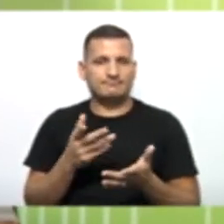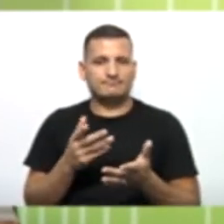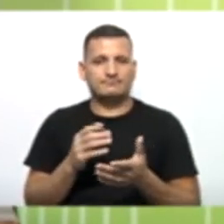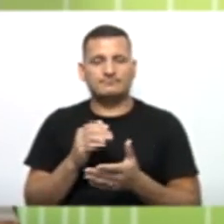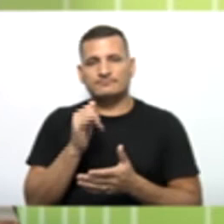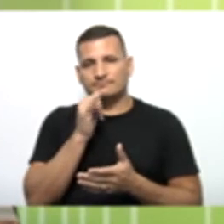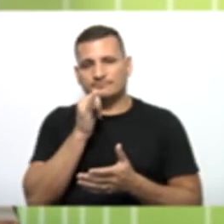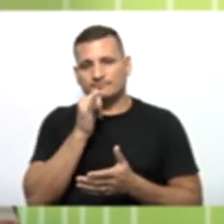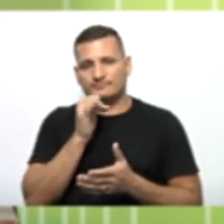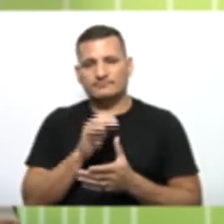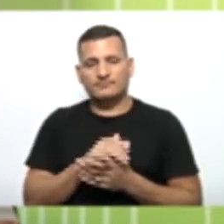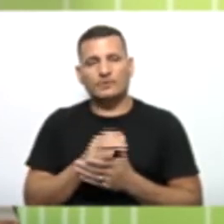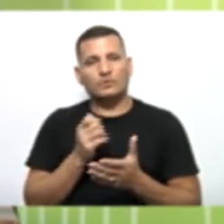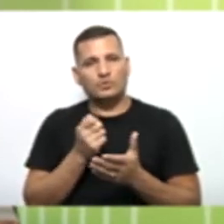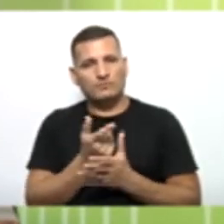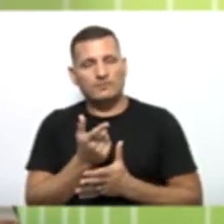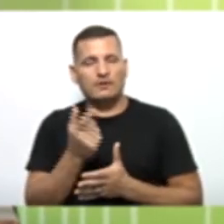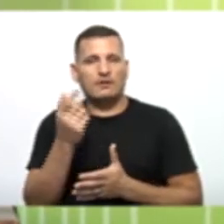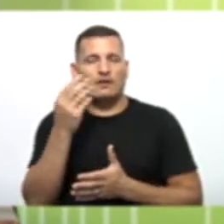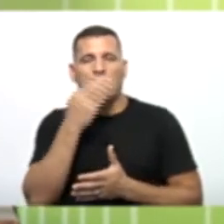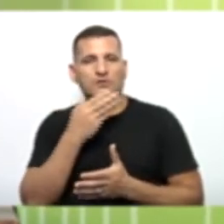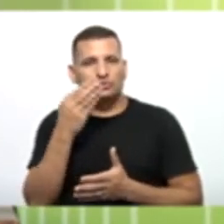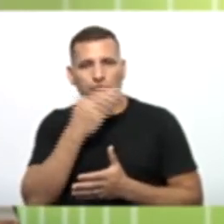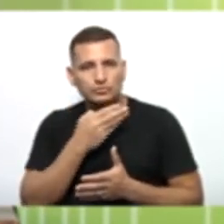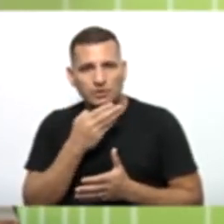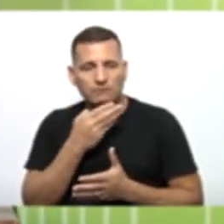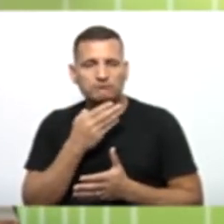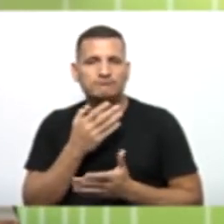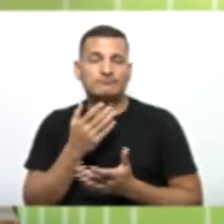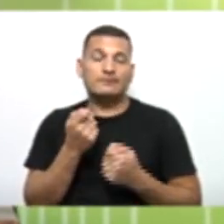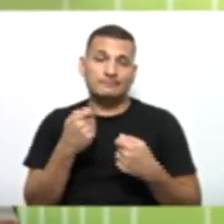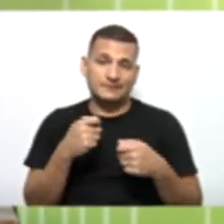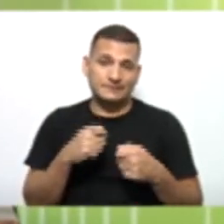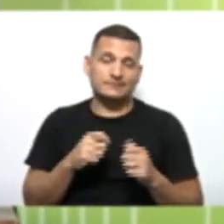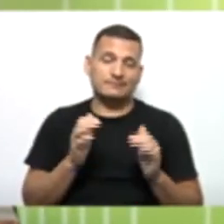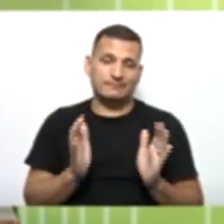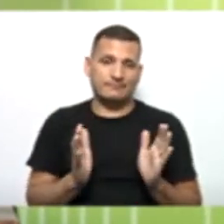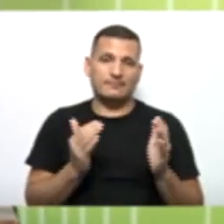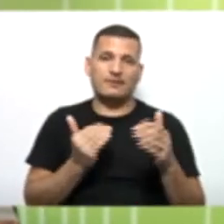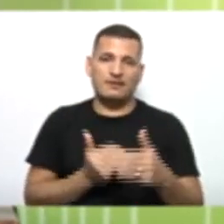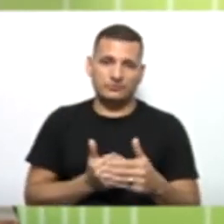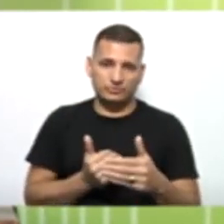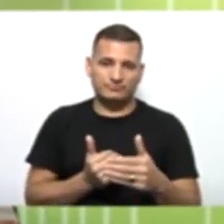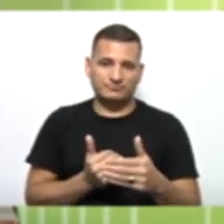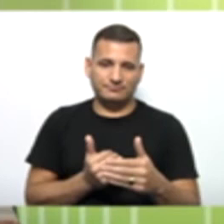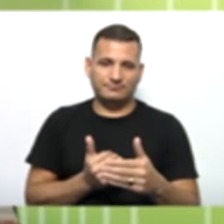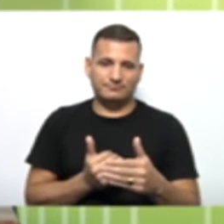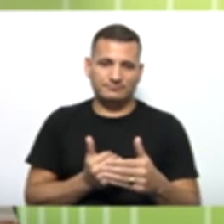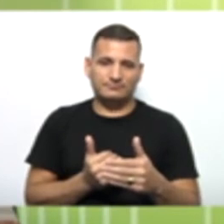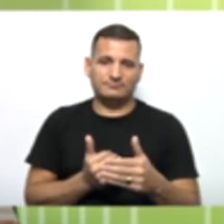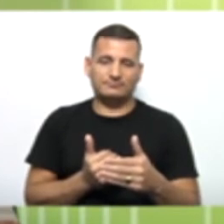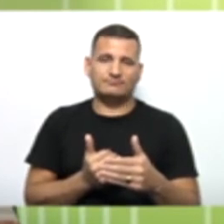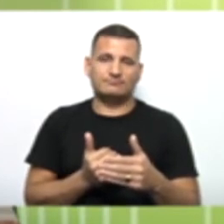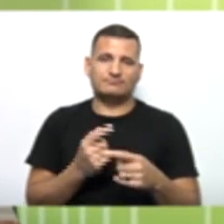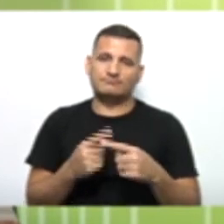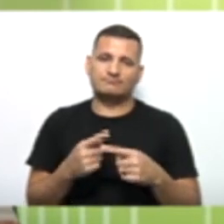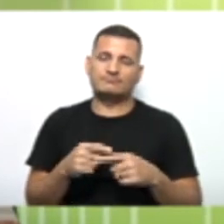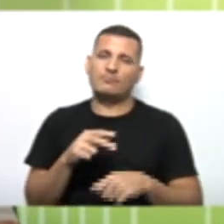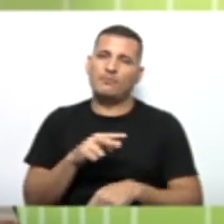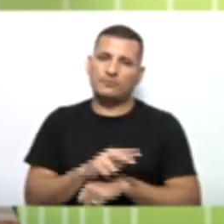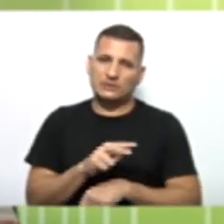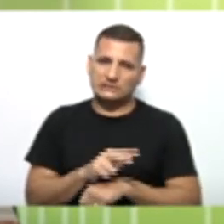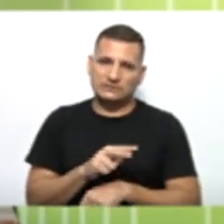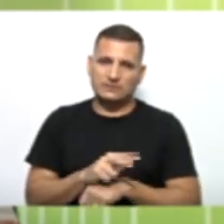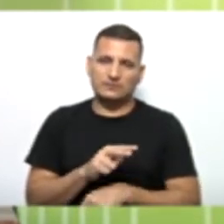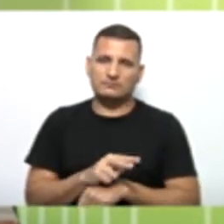nós vamos comprar um pacote de açúcar, não tem como ele vir sem uma embalagem mínima, até para proteção nossa, para que aquele produto